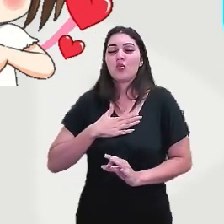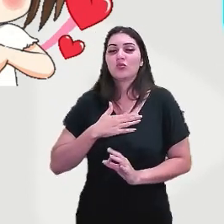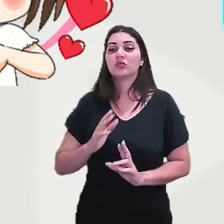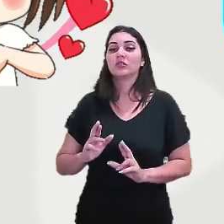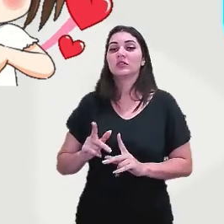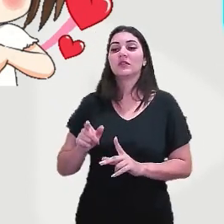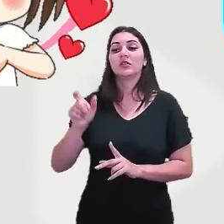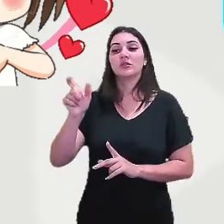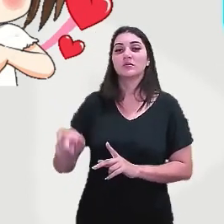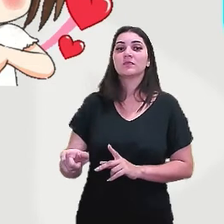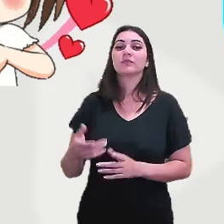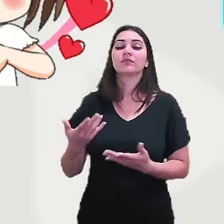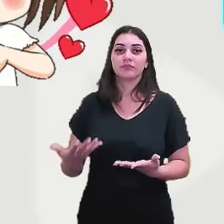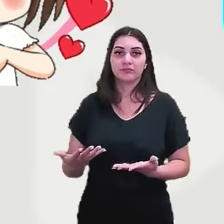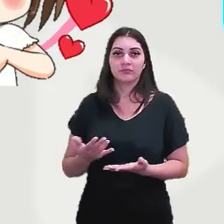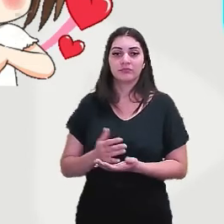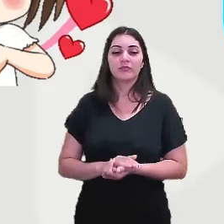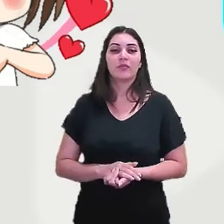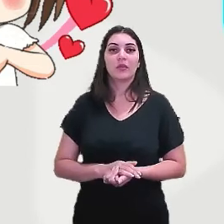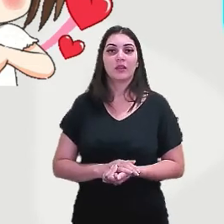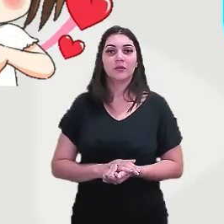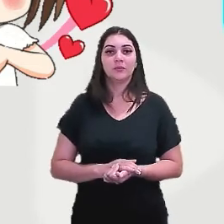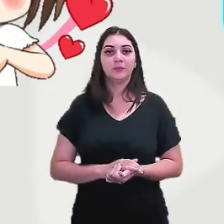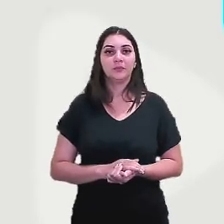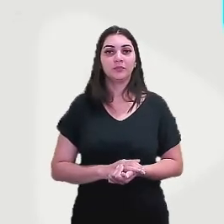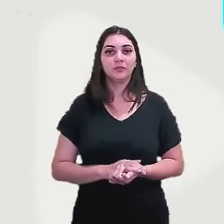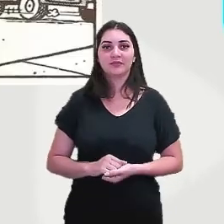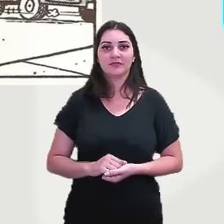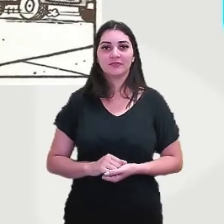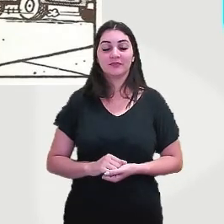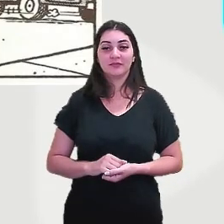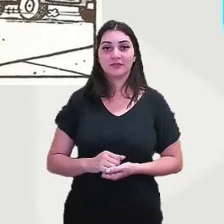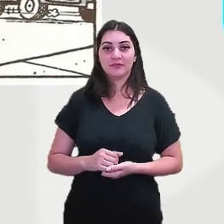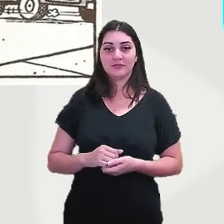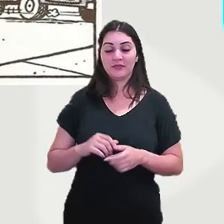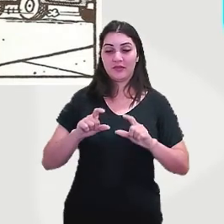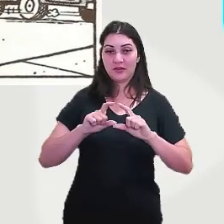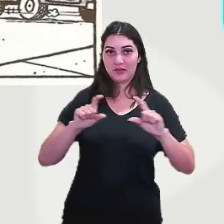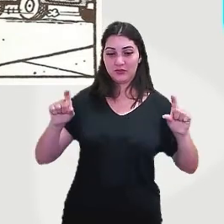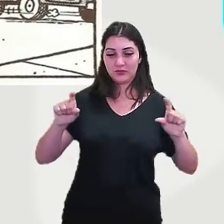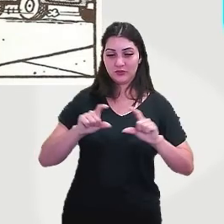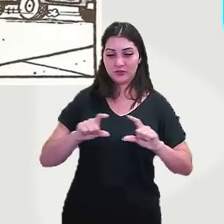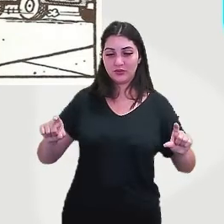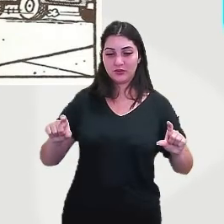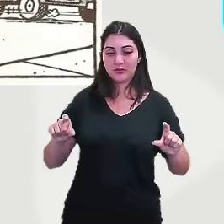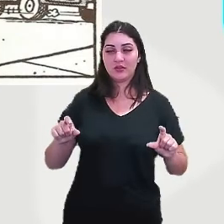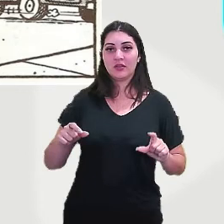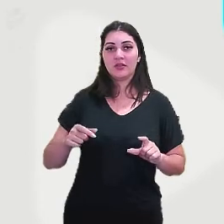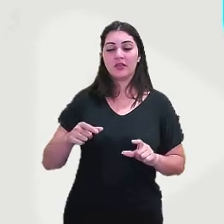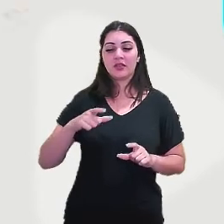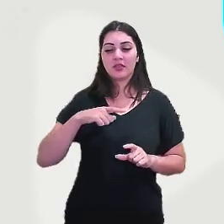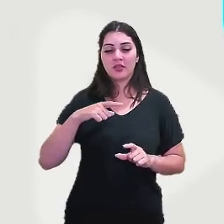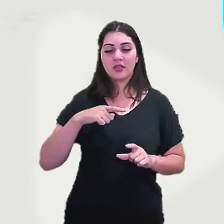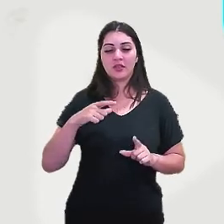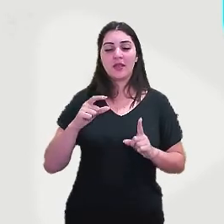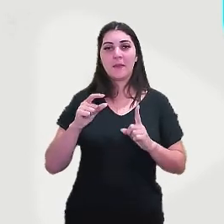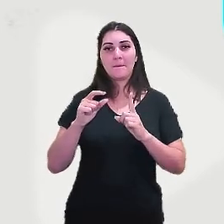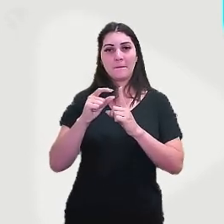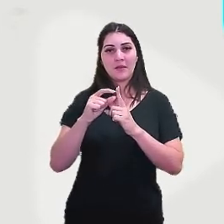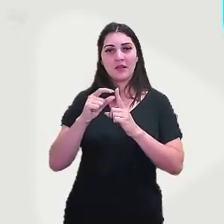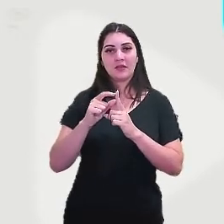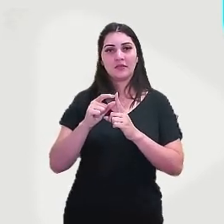verbo gostar. E quando eu digo mas meu gosto é diferente do seu,